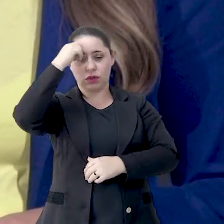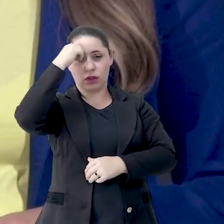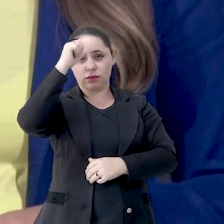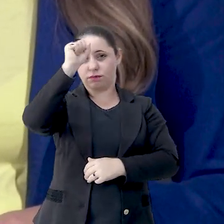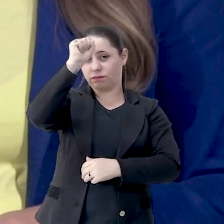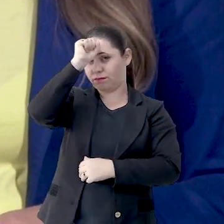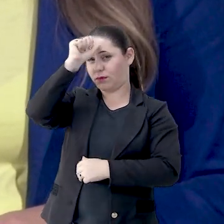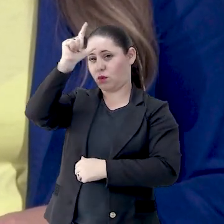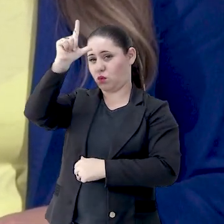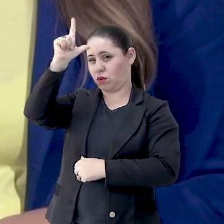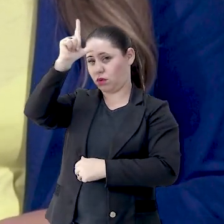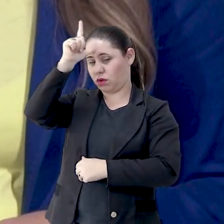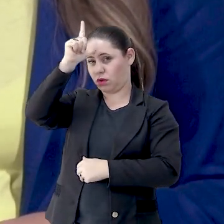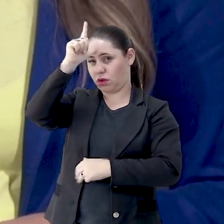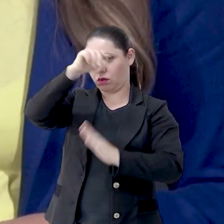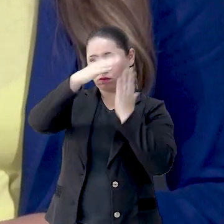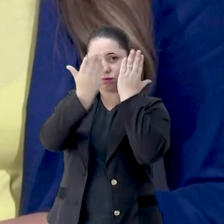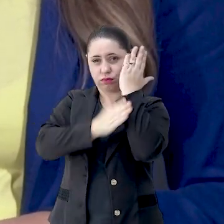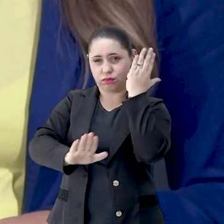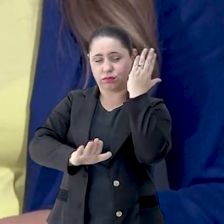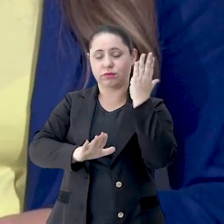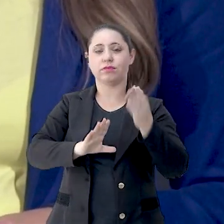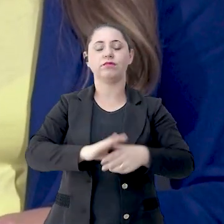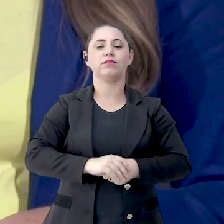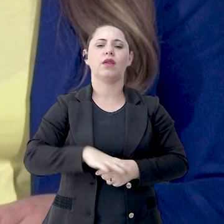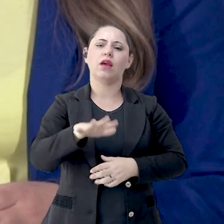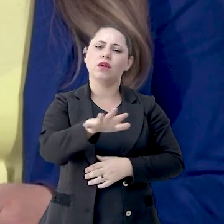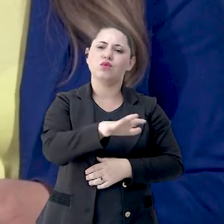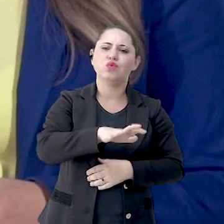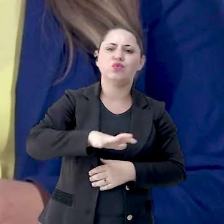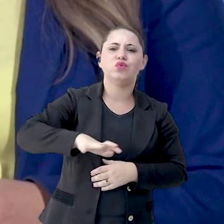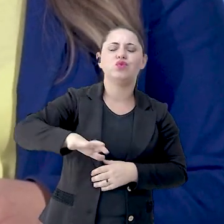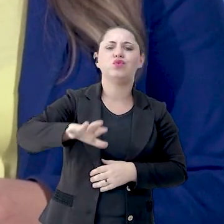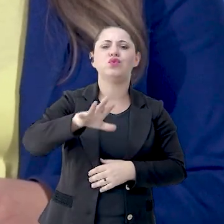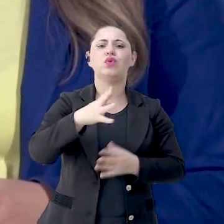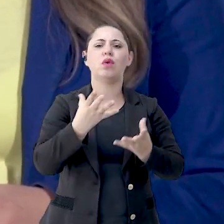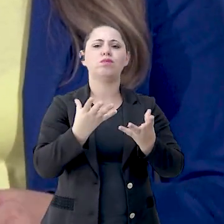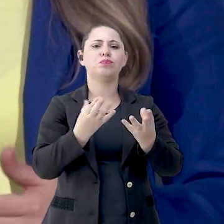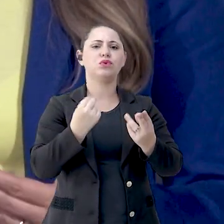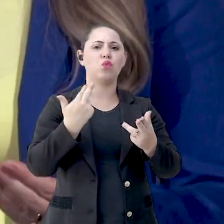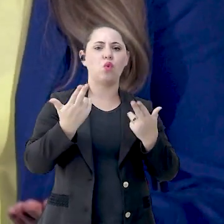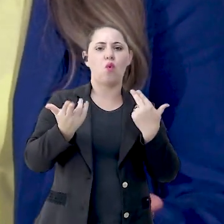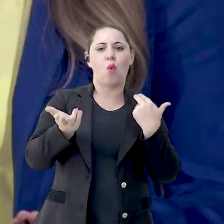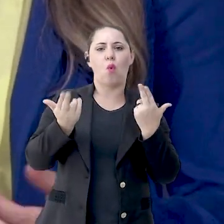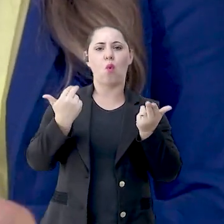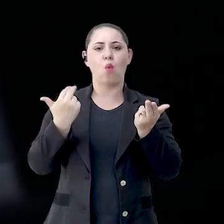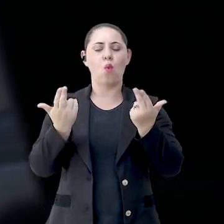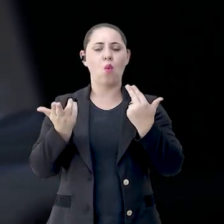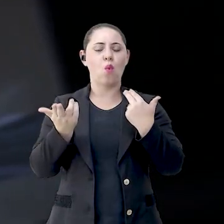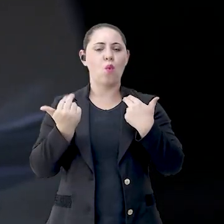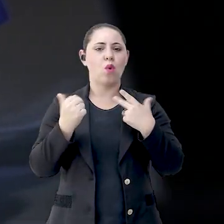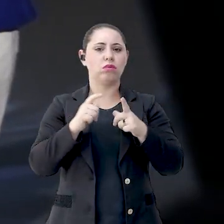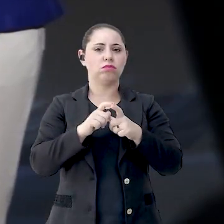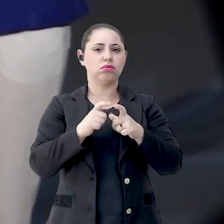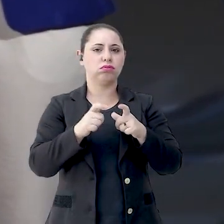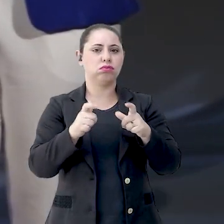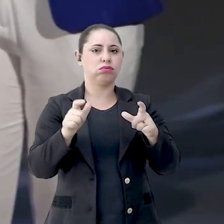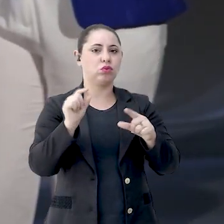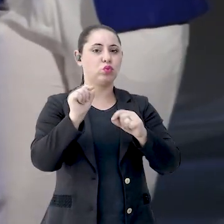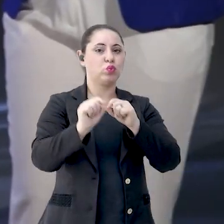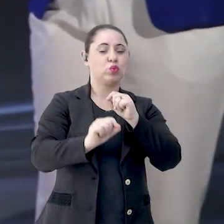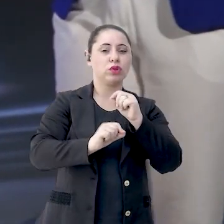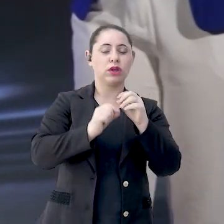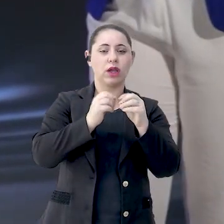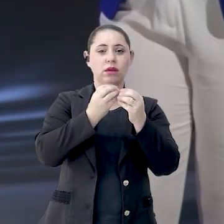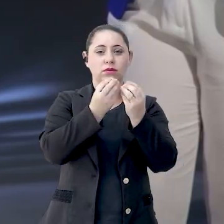Gomes, Rio Negro, Rio Verde de Mato Grosso, São Gabriel do Oeste e Sonora. Região de